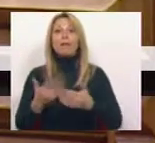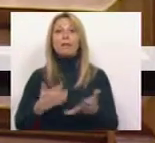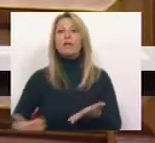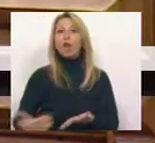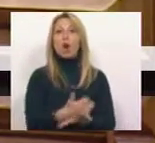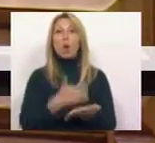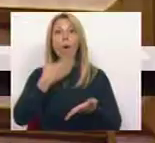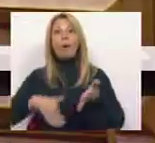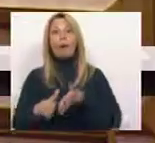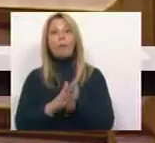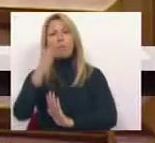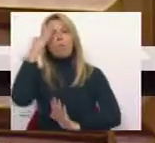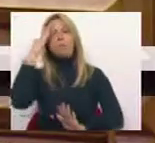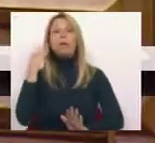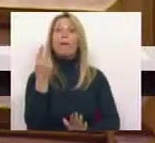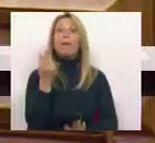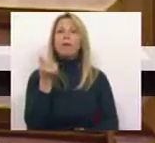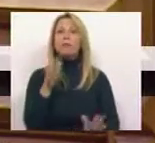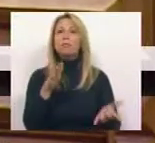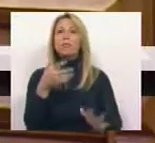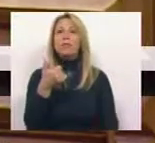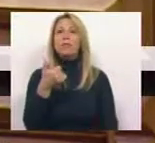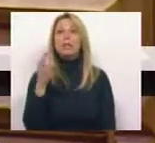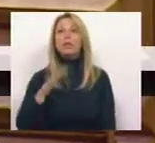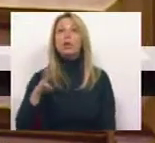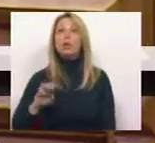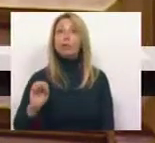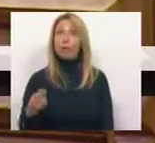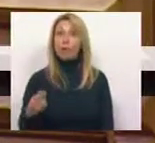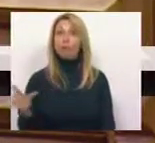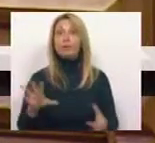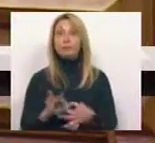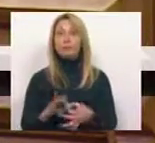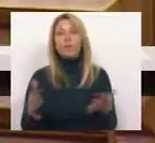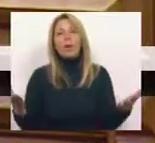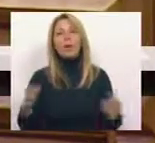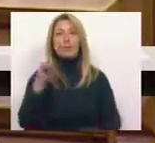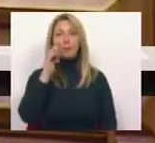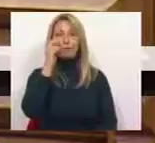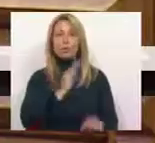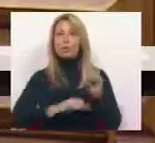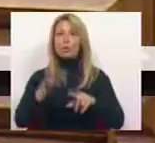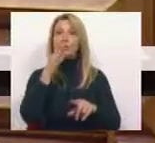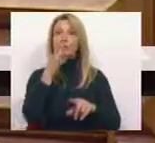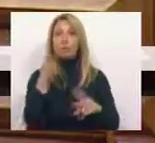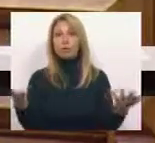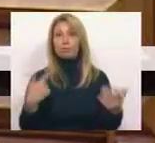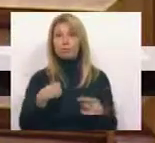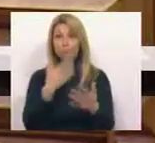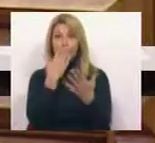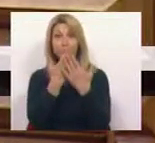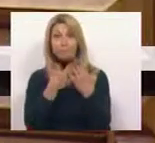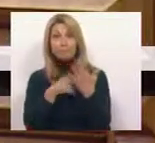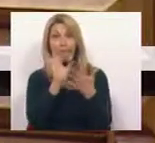uma previsibilidade financeira de 25 milhões de euros. Ora, senhoras e senhores deputados, perante estes factos,